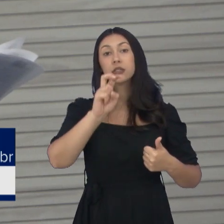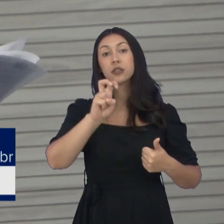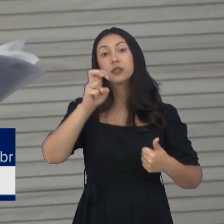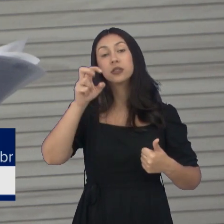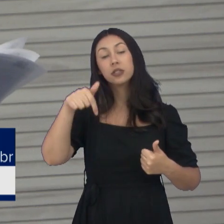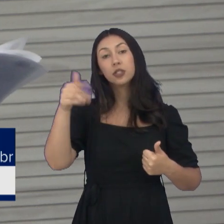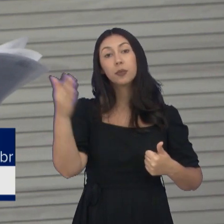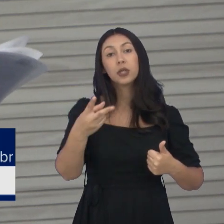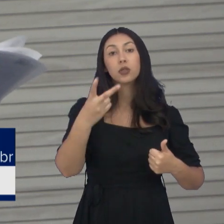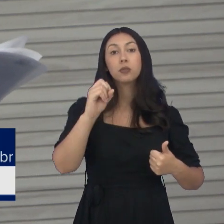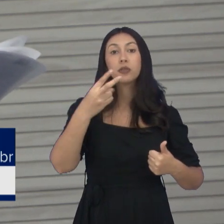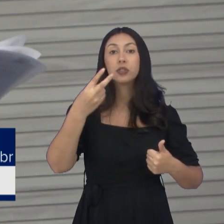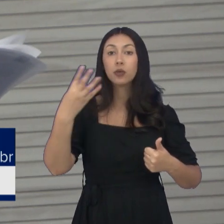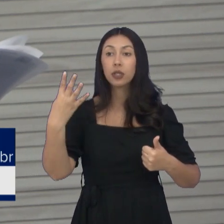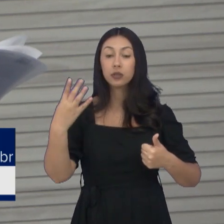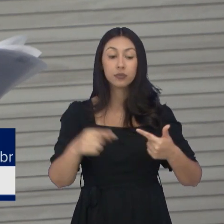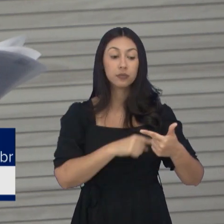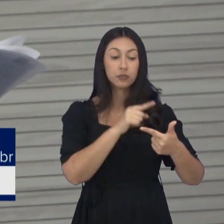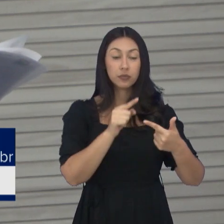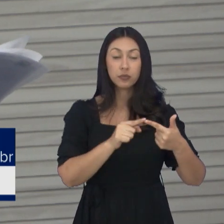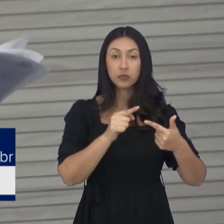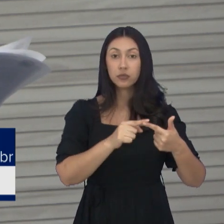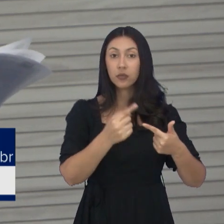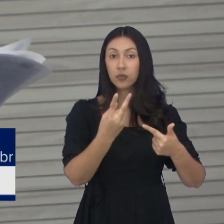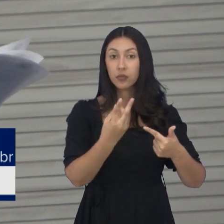3057/2024 e processo